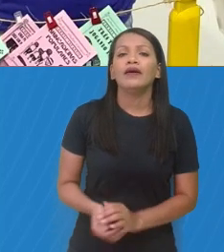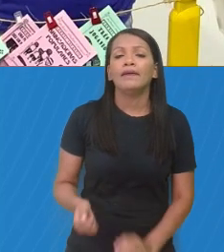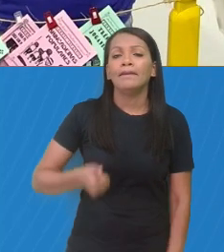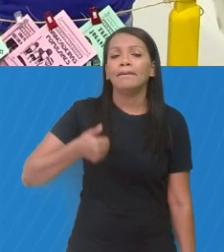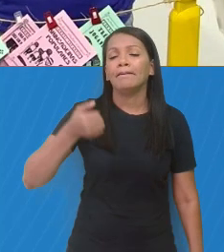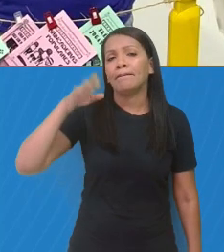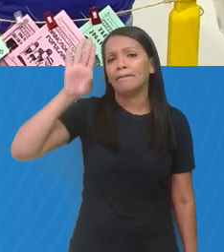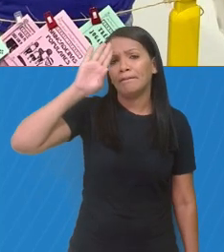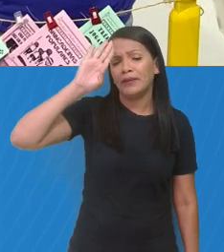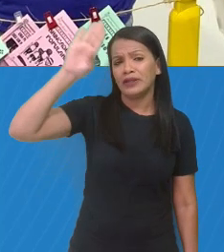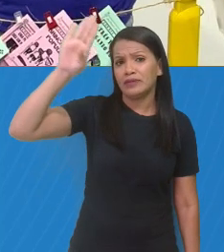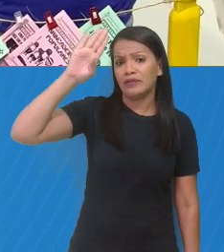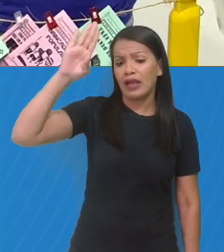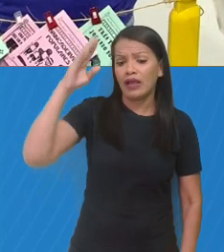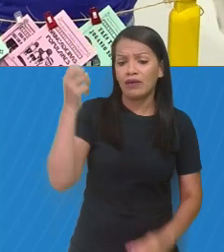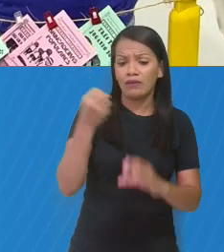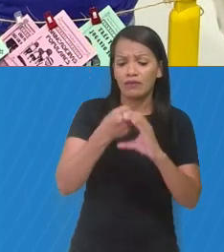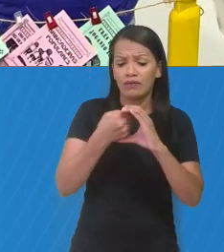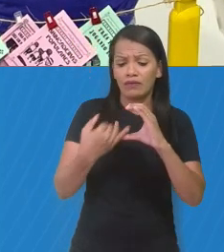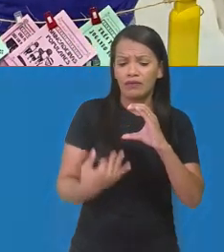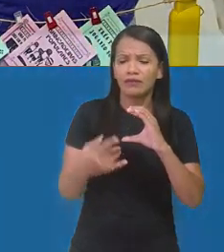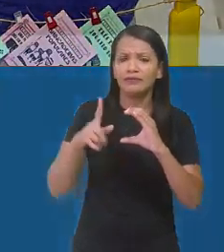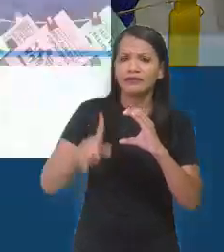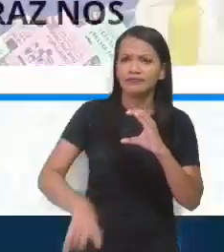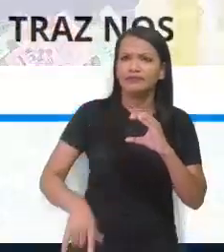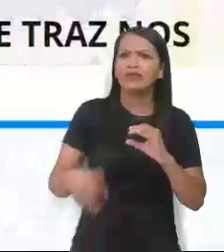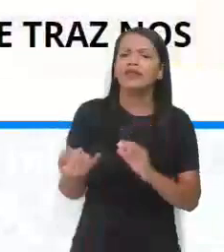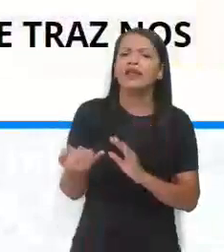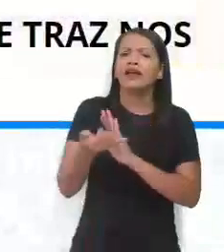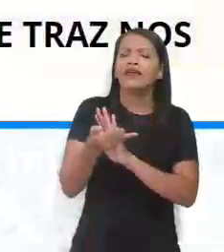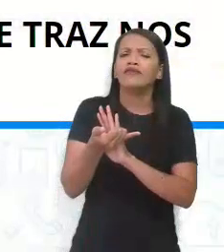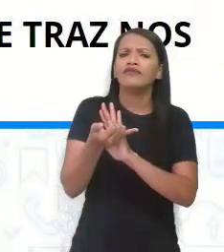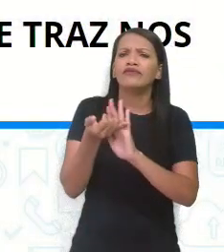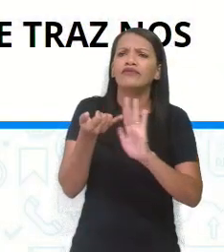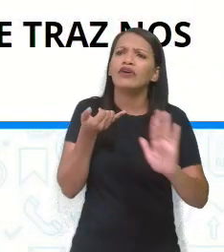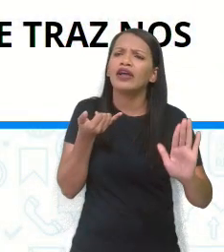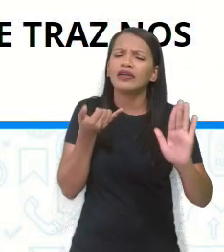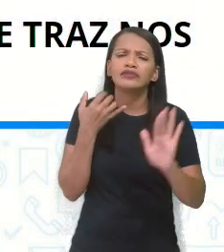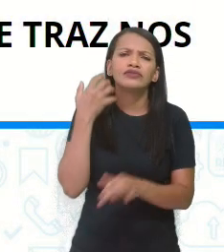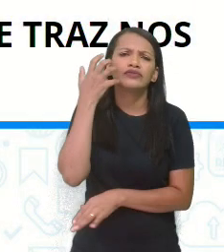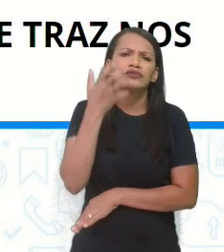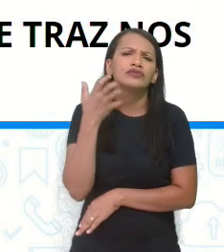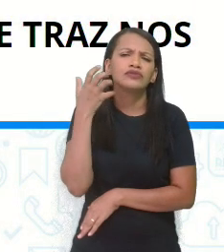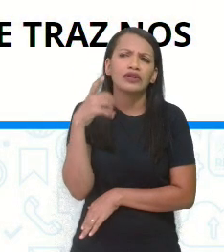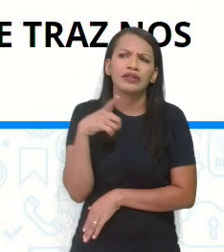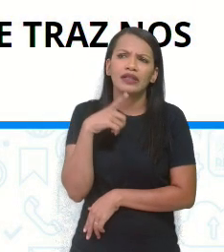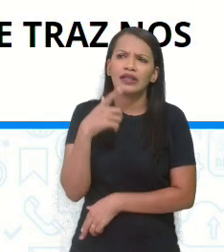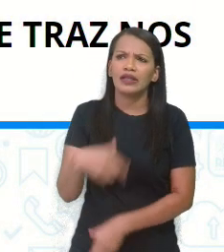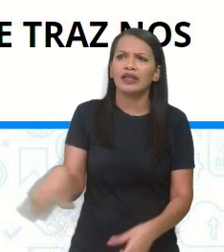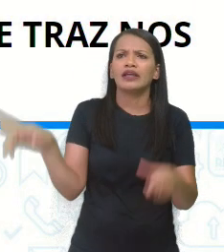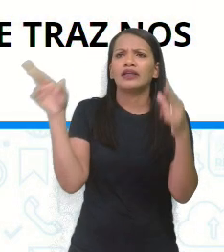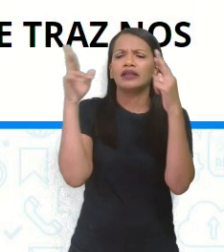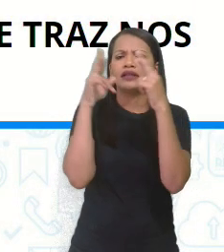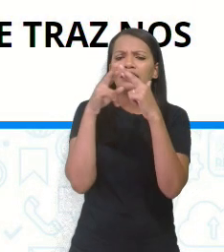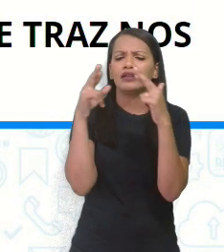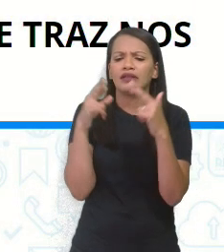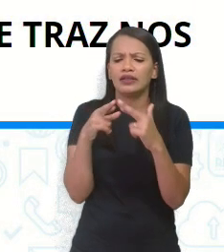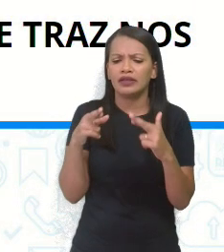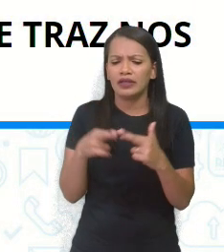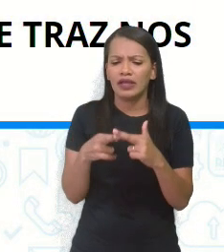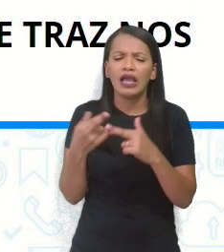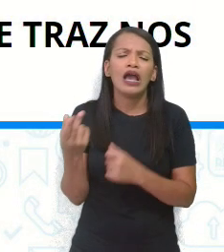Principais características, eles são versos musicalizados. Por quê? Porque eles possuem rimas e possuem